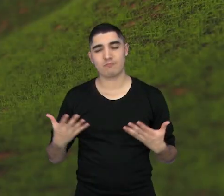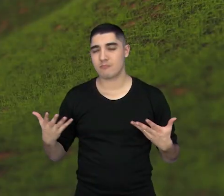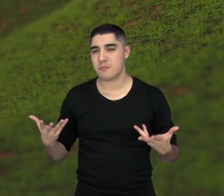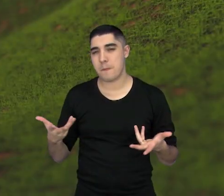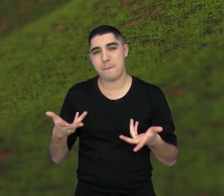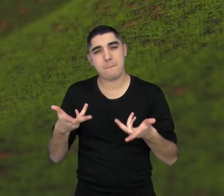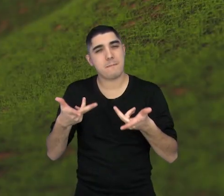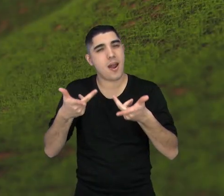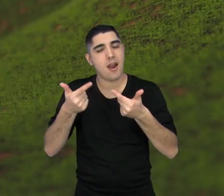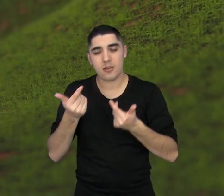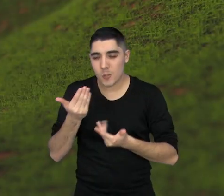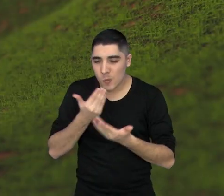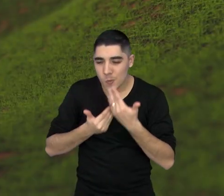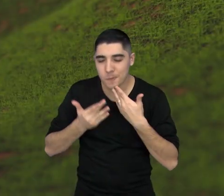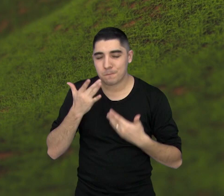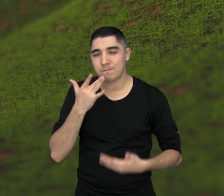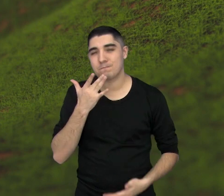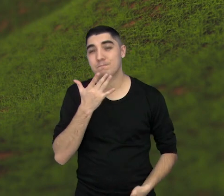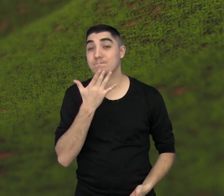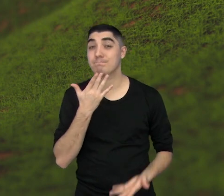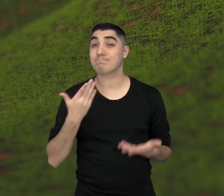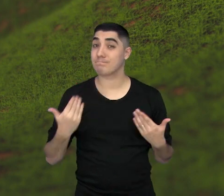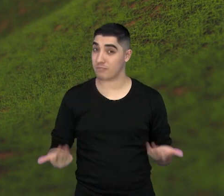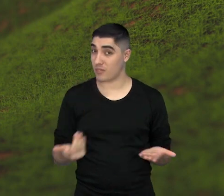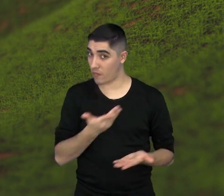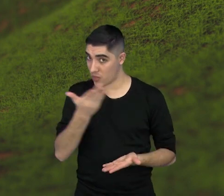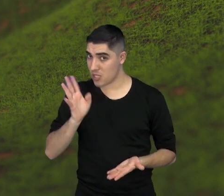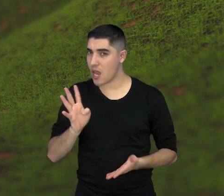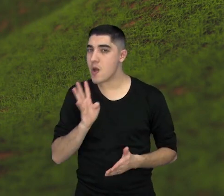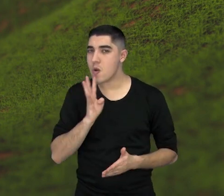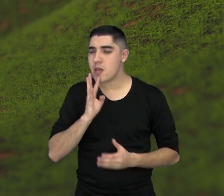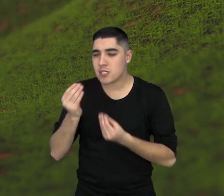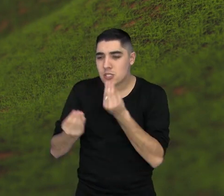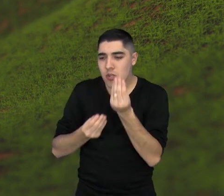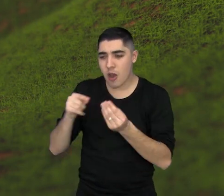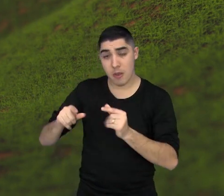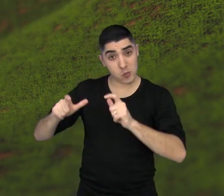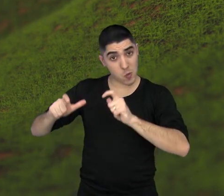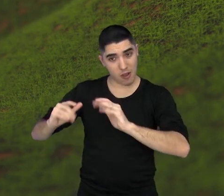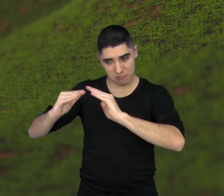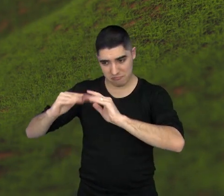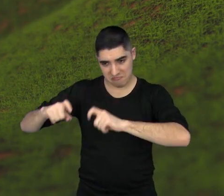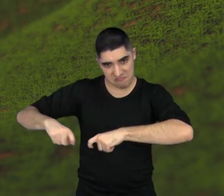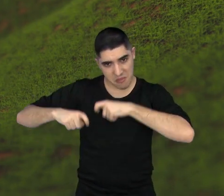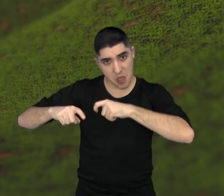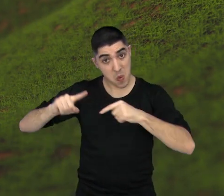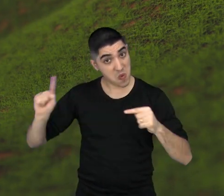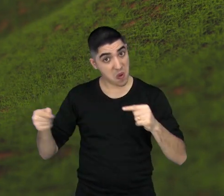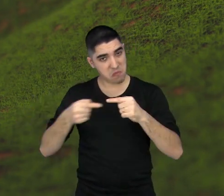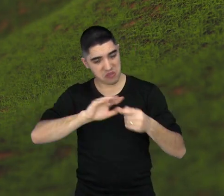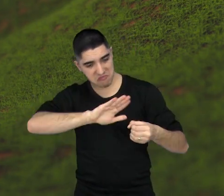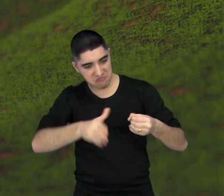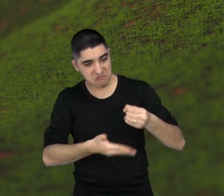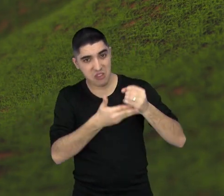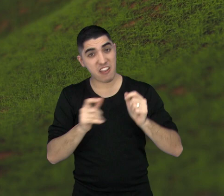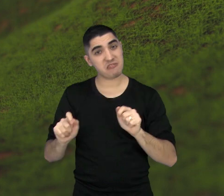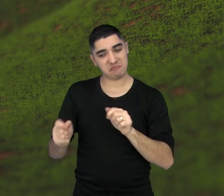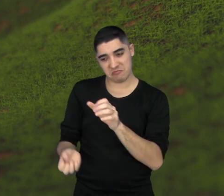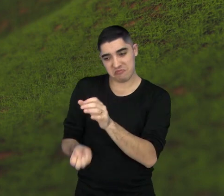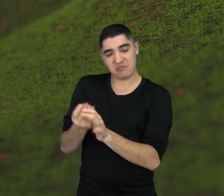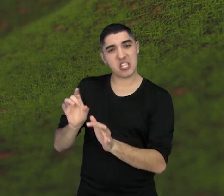Estava tudo maravilhoso. E agora você já conhece os detalhes de uma fazenda ecológica produtora